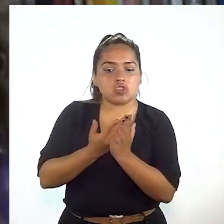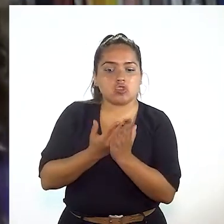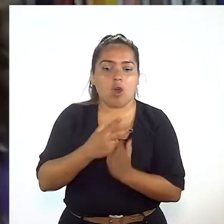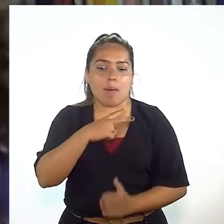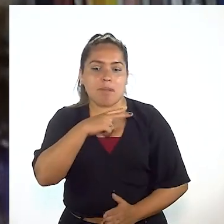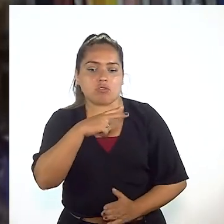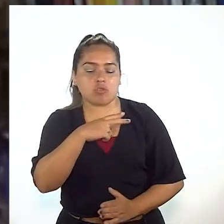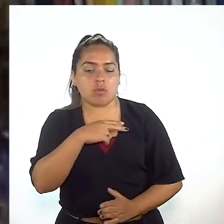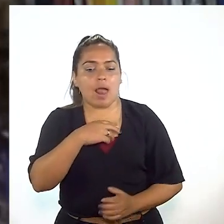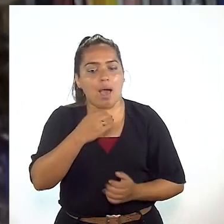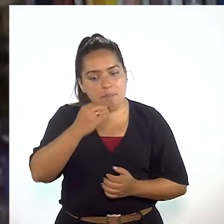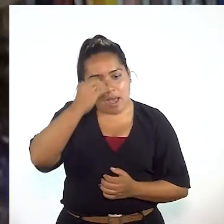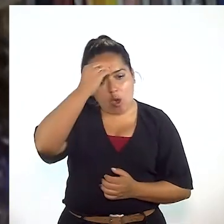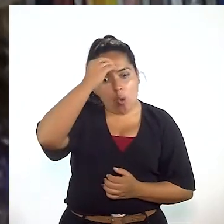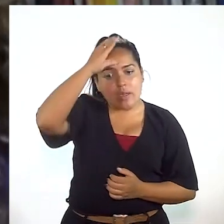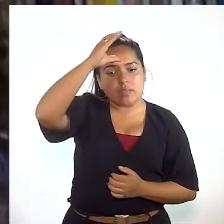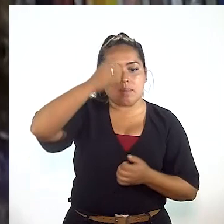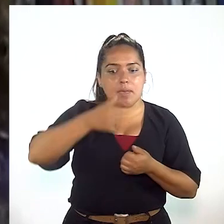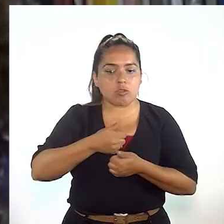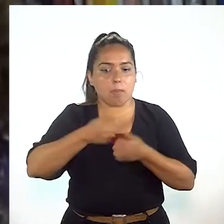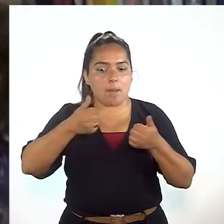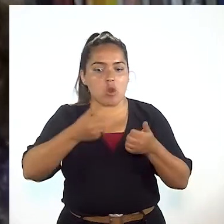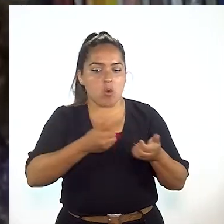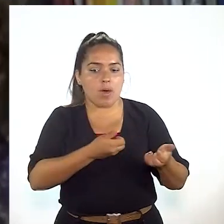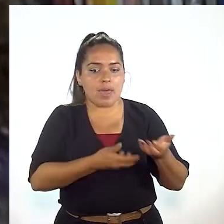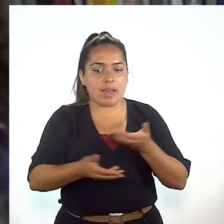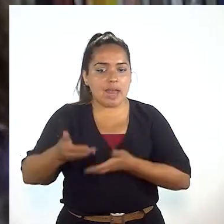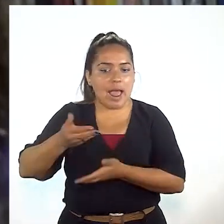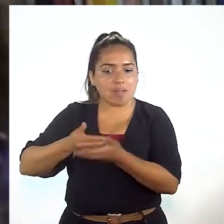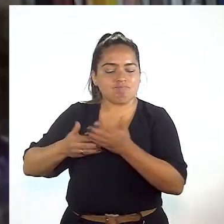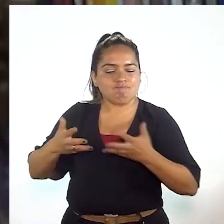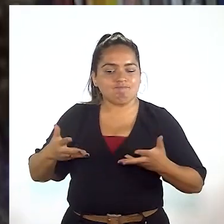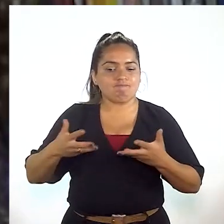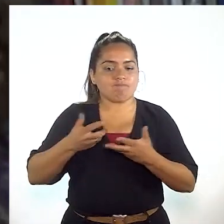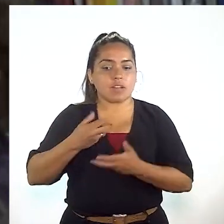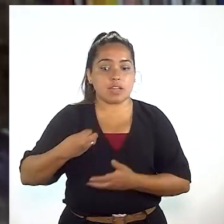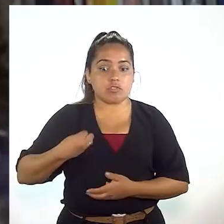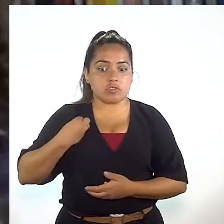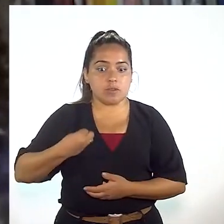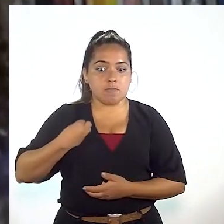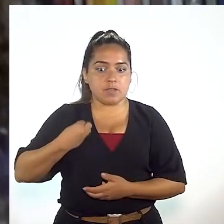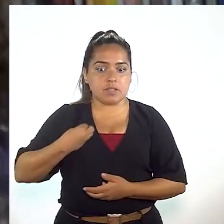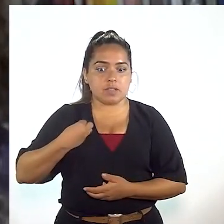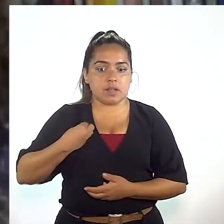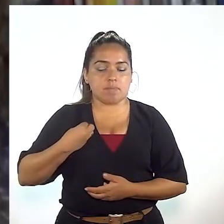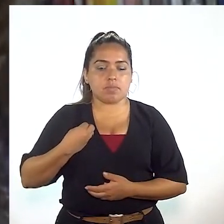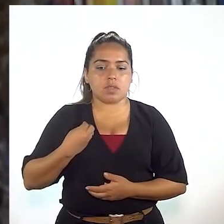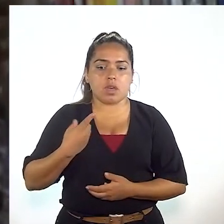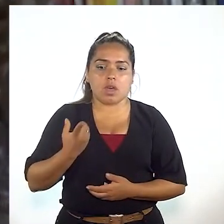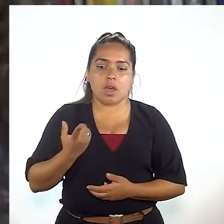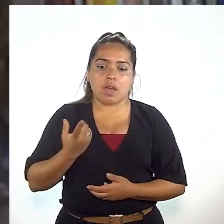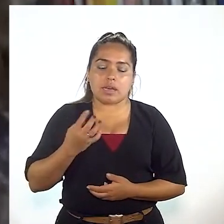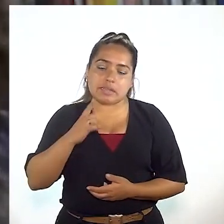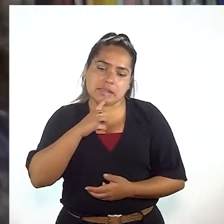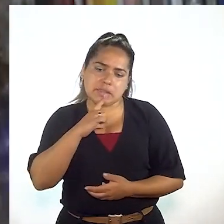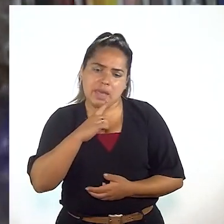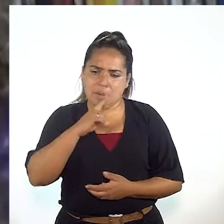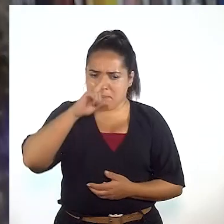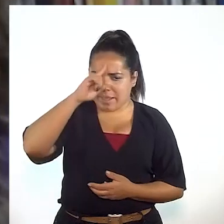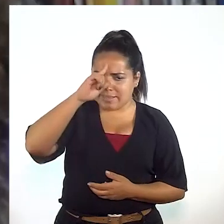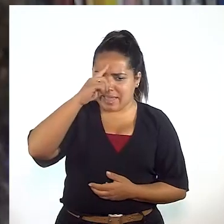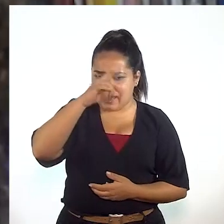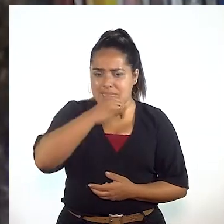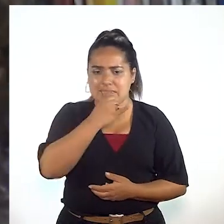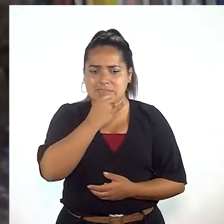projetos aí que usam as escolas particulares para conhecimento, para melhorar mesmo, né, de qualidade de